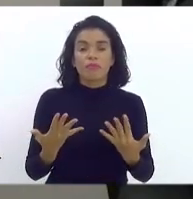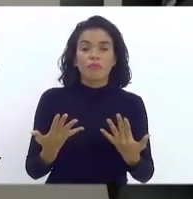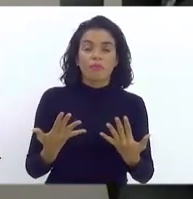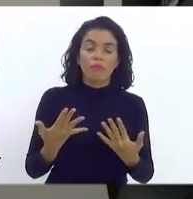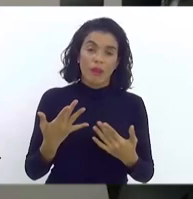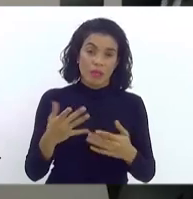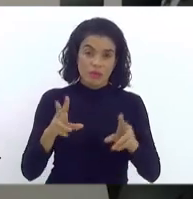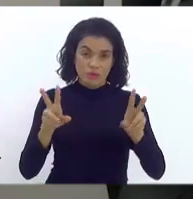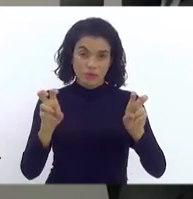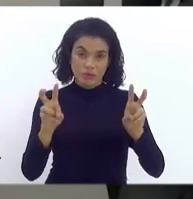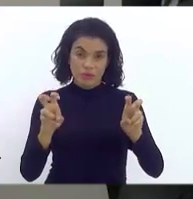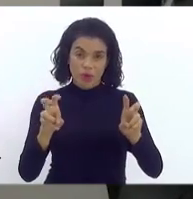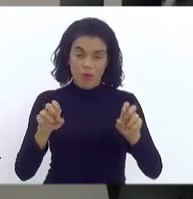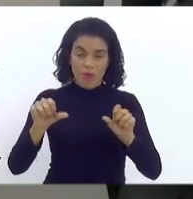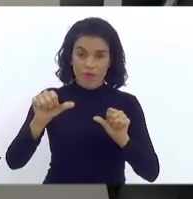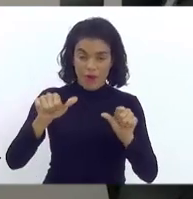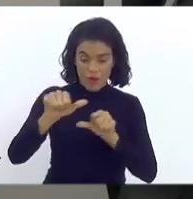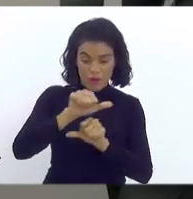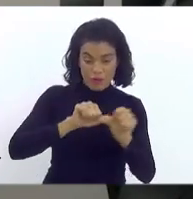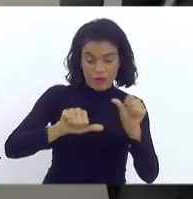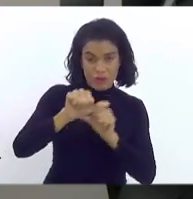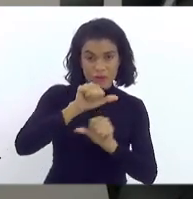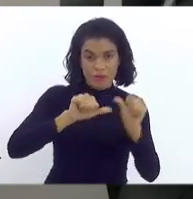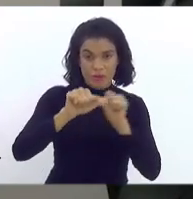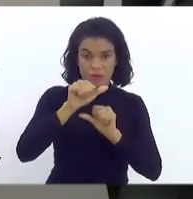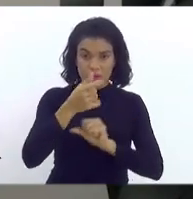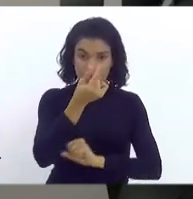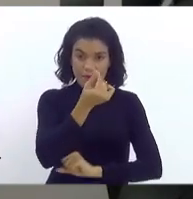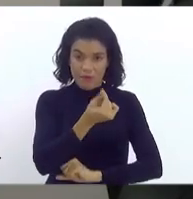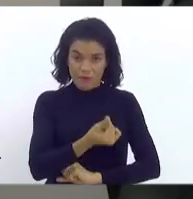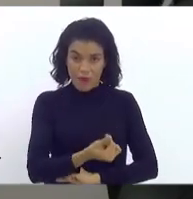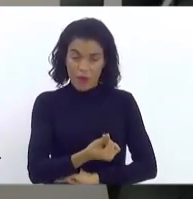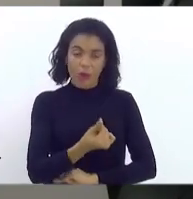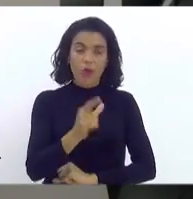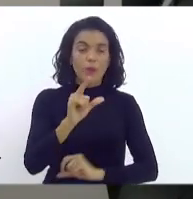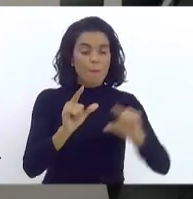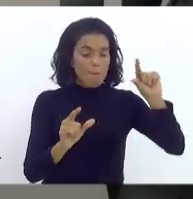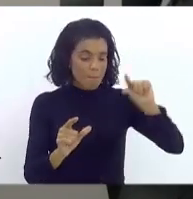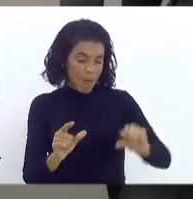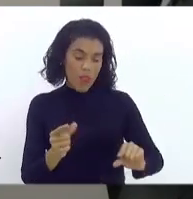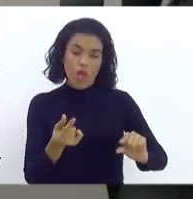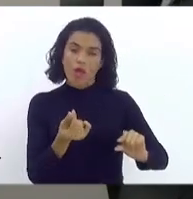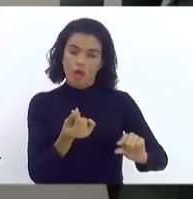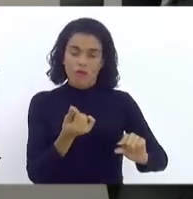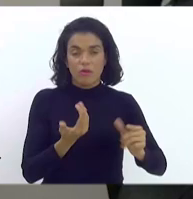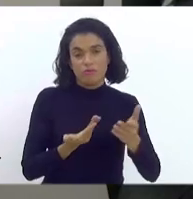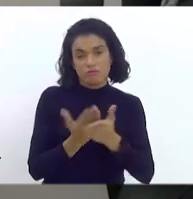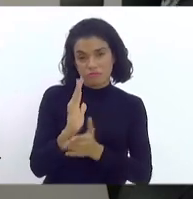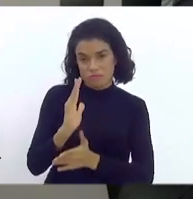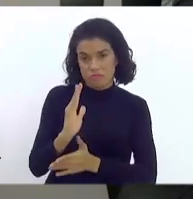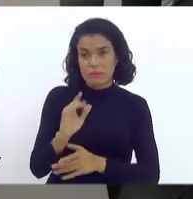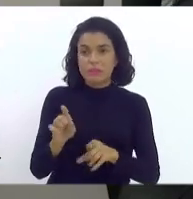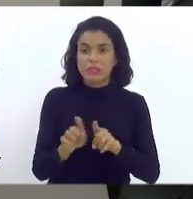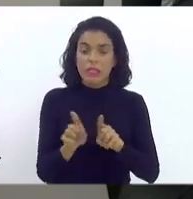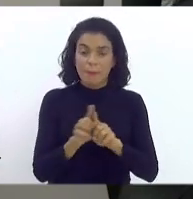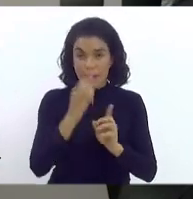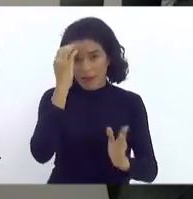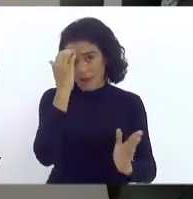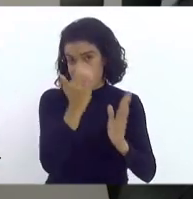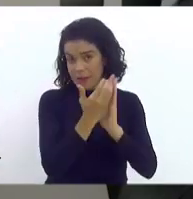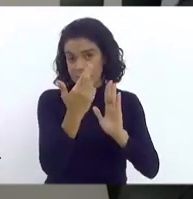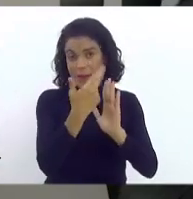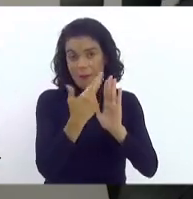desse fator de correção desse valor definido pela companhia, quem der o menor valor e preencher os requisitos